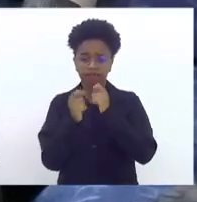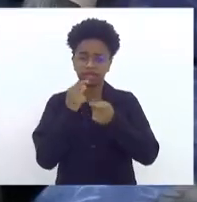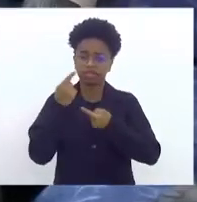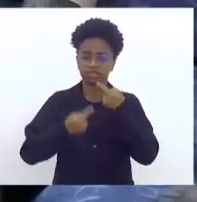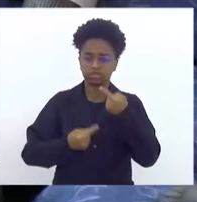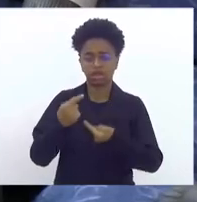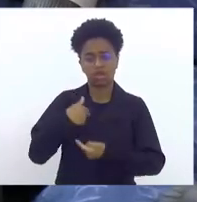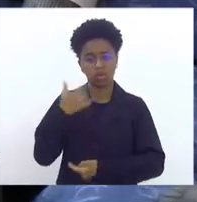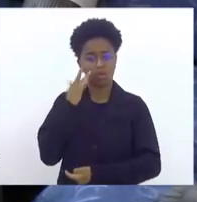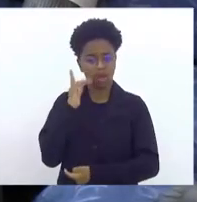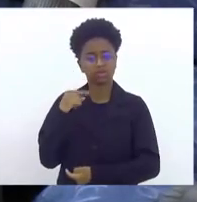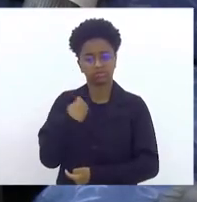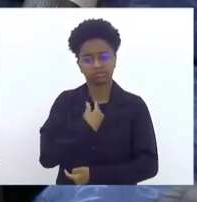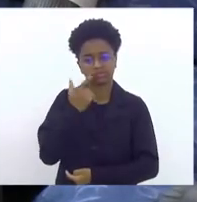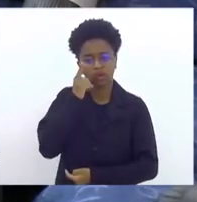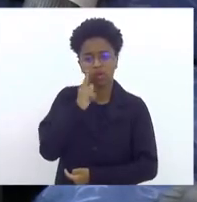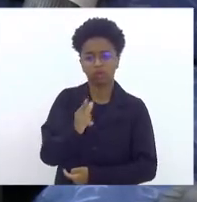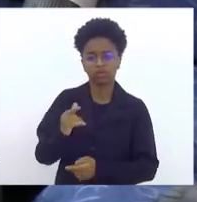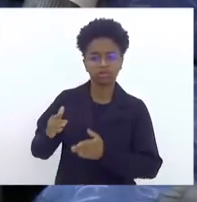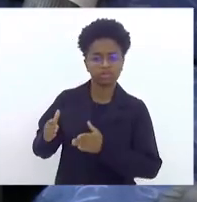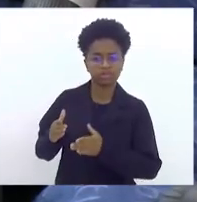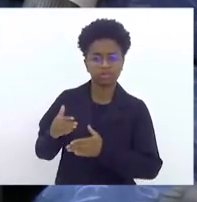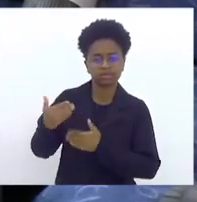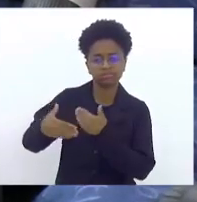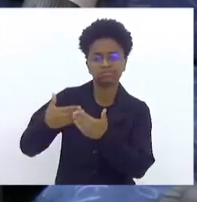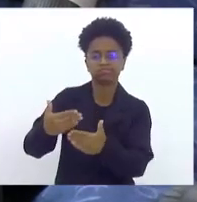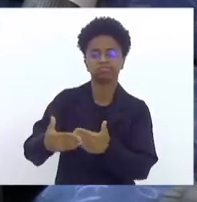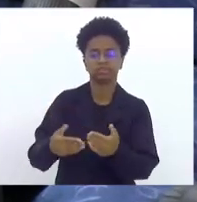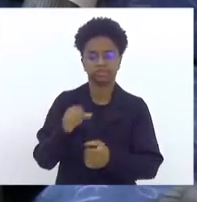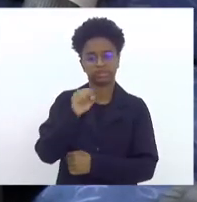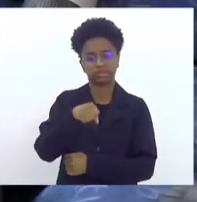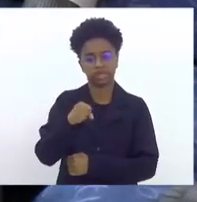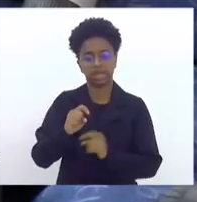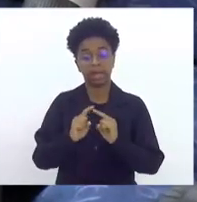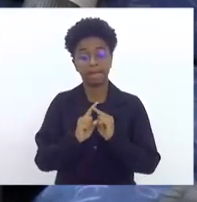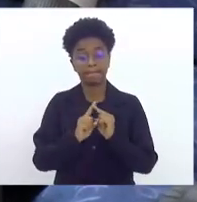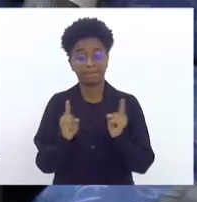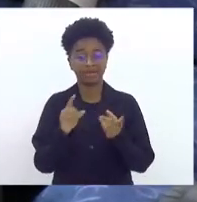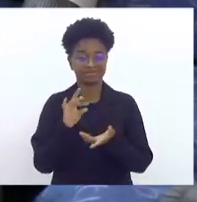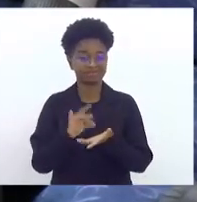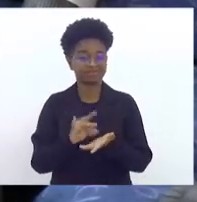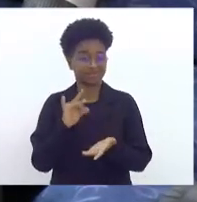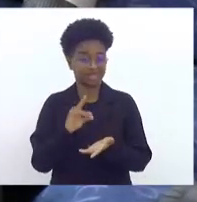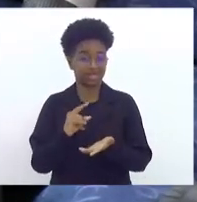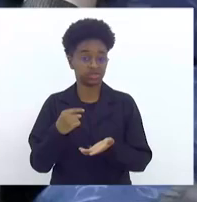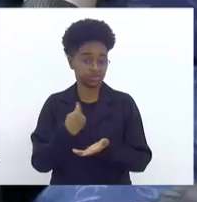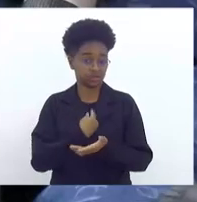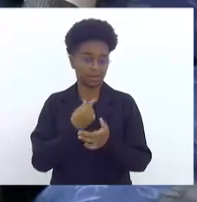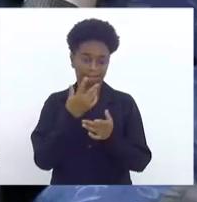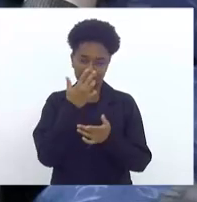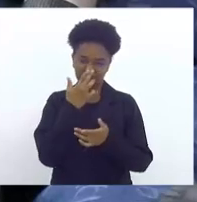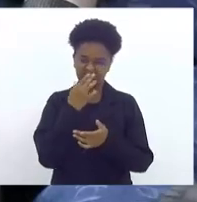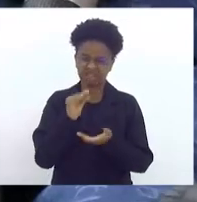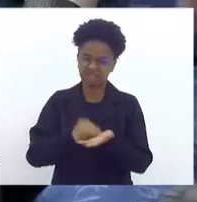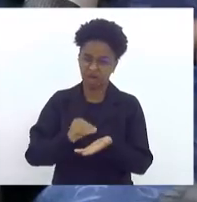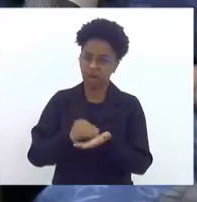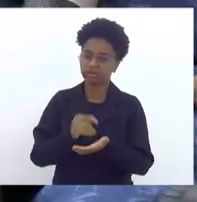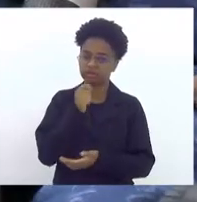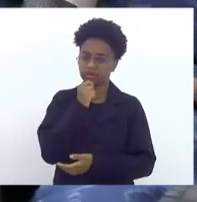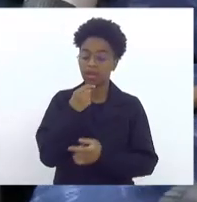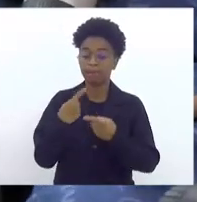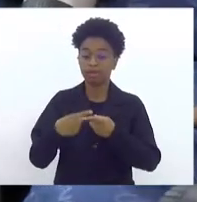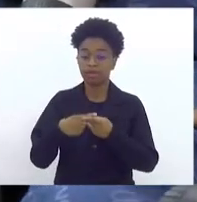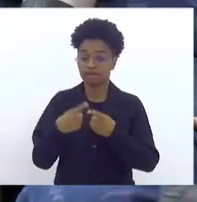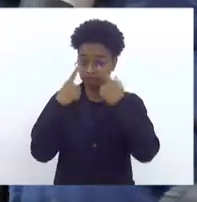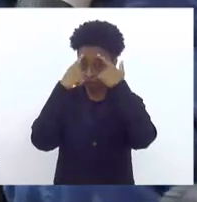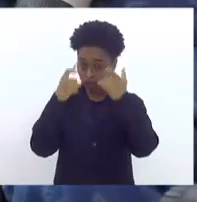debates acho que a gente tá caminhando de para isso né mas realmente Estamos devendo né porque os índices de